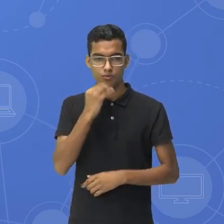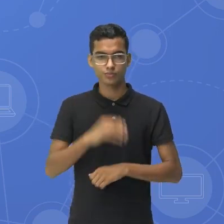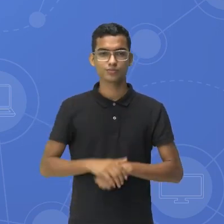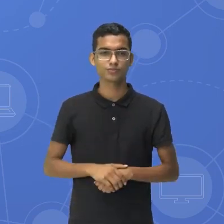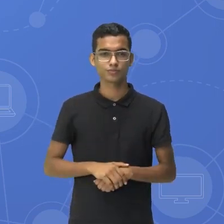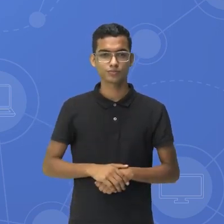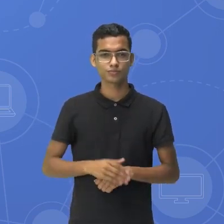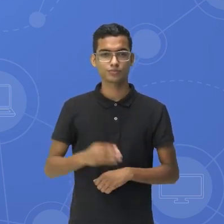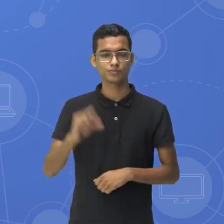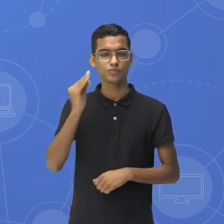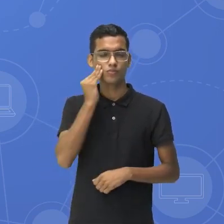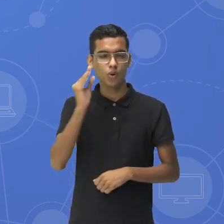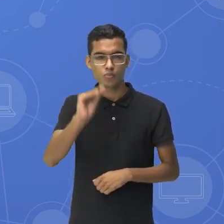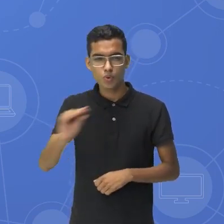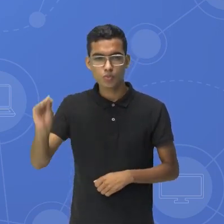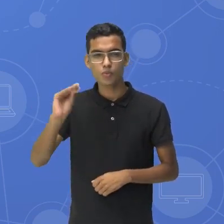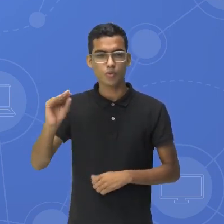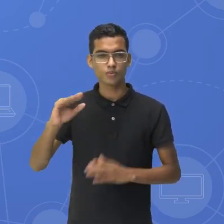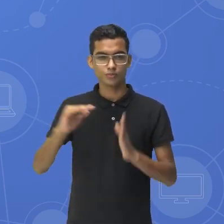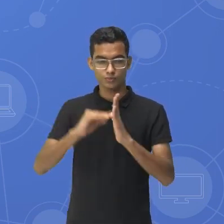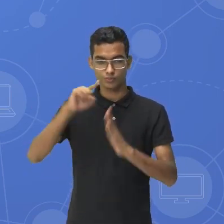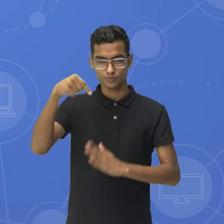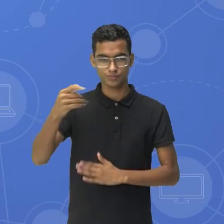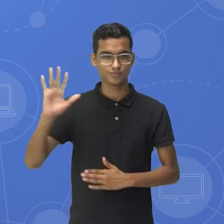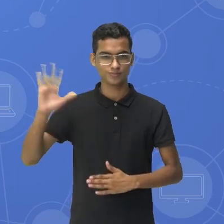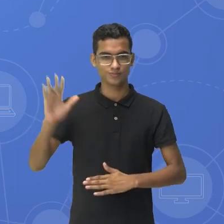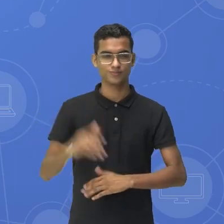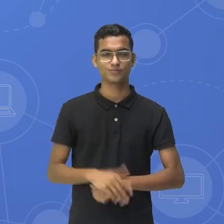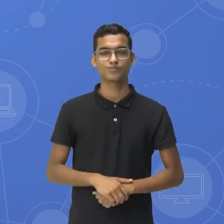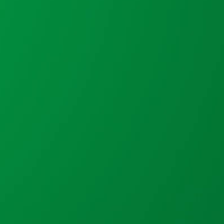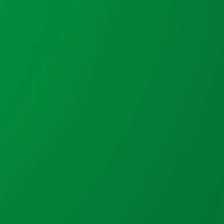oportunidade. Um grande beijo e até mais.